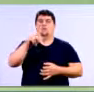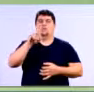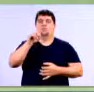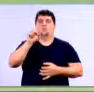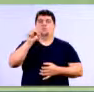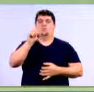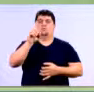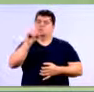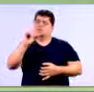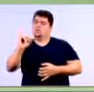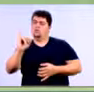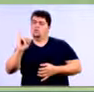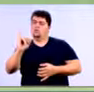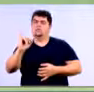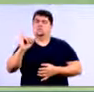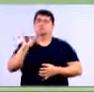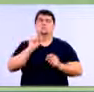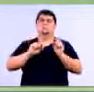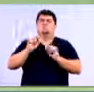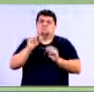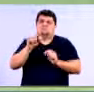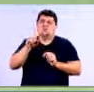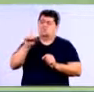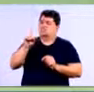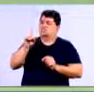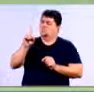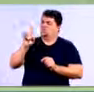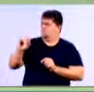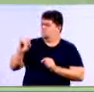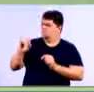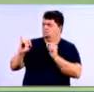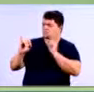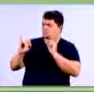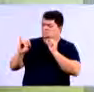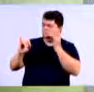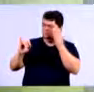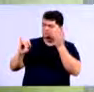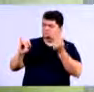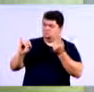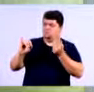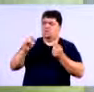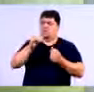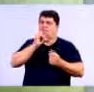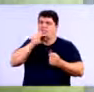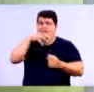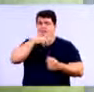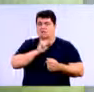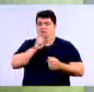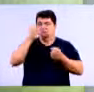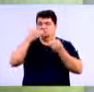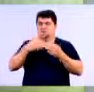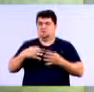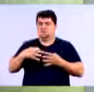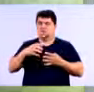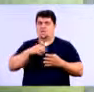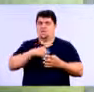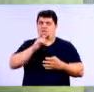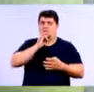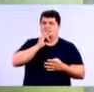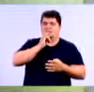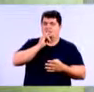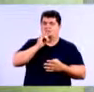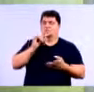DI. E aí, o que seriam esses fundos DI, pessoal? É como se fosse, assim, de forma breve, o indexador. Então,